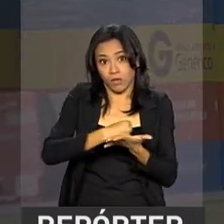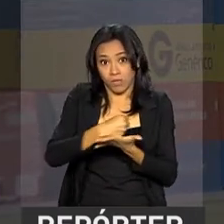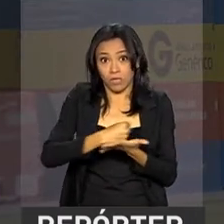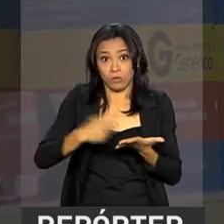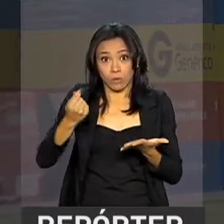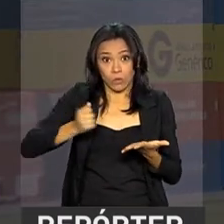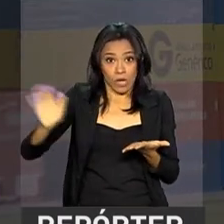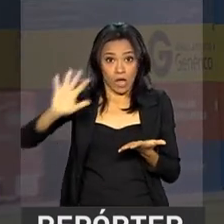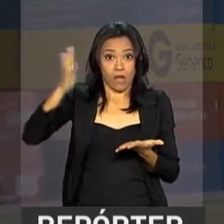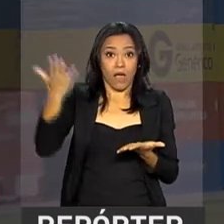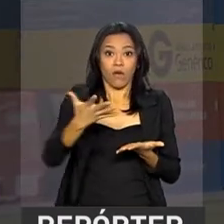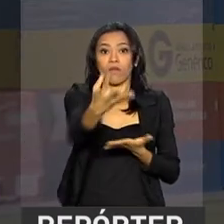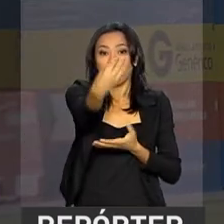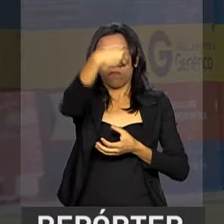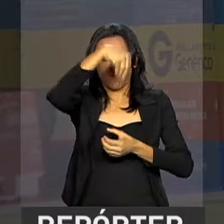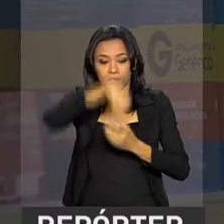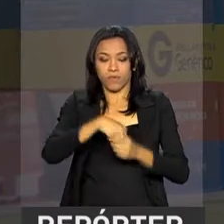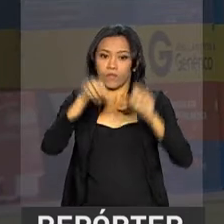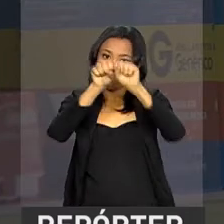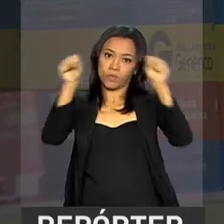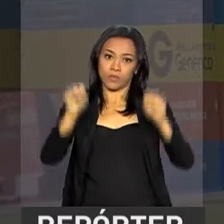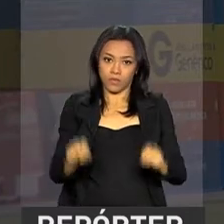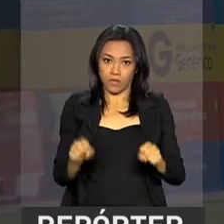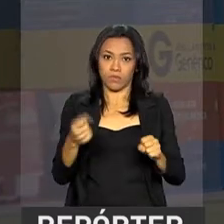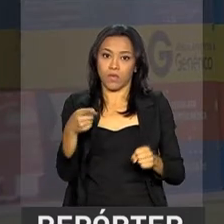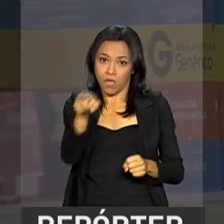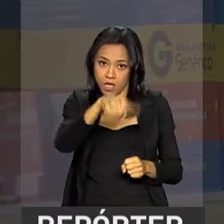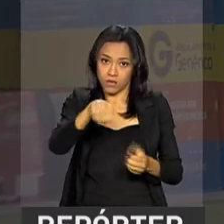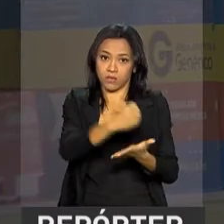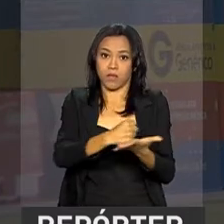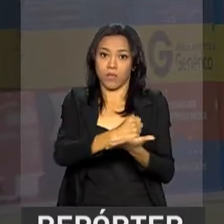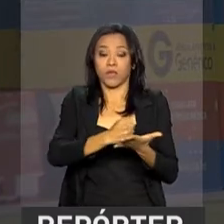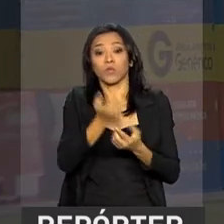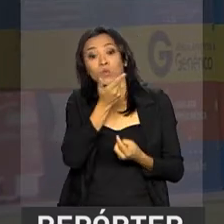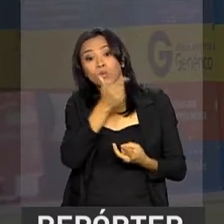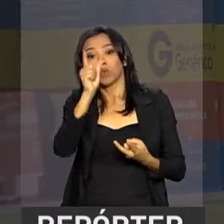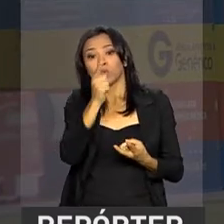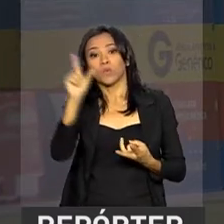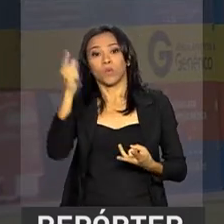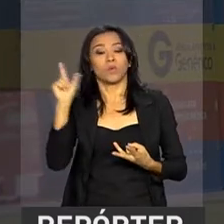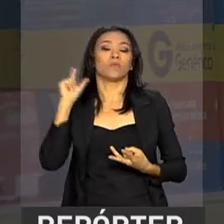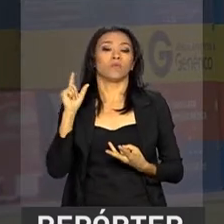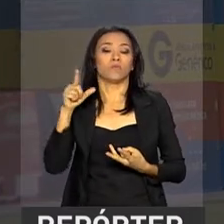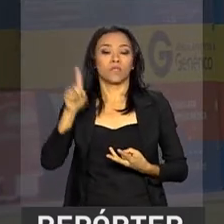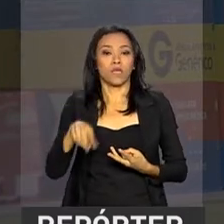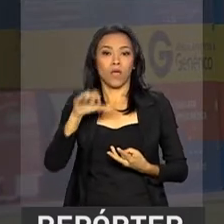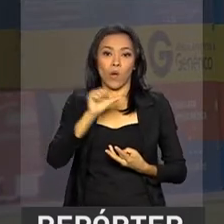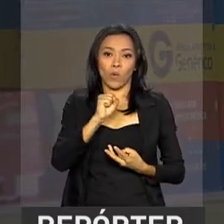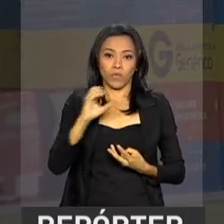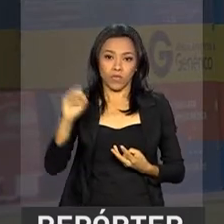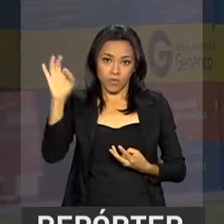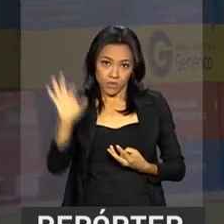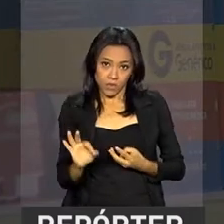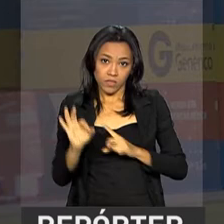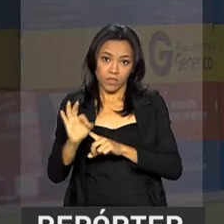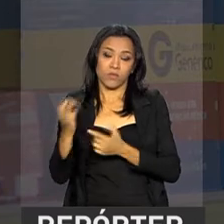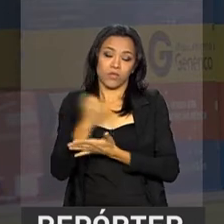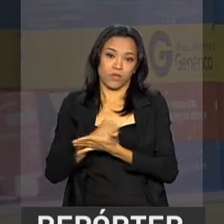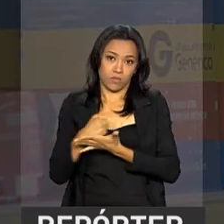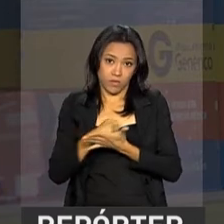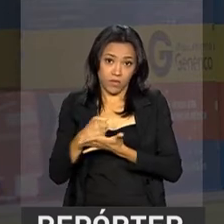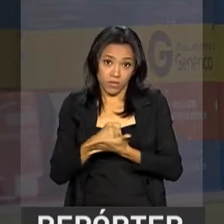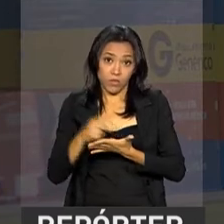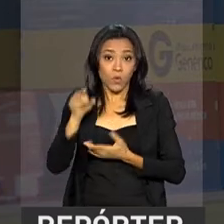será integrado à nova base de dados os demais que respondem por cerca de 80% dos dados de medicamentos